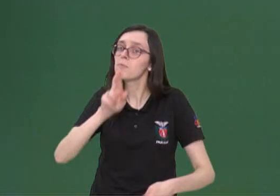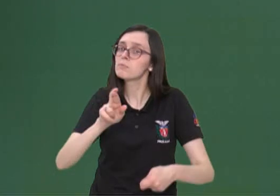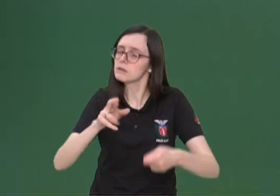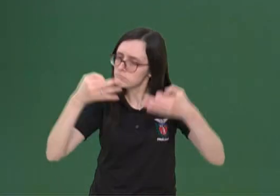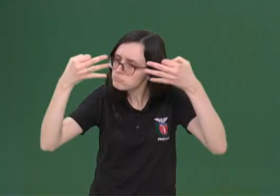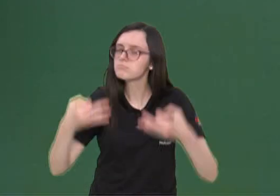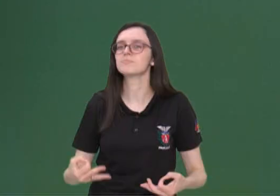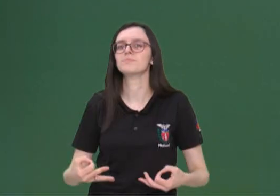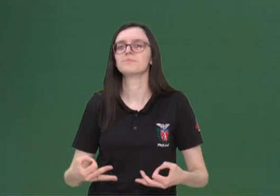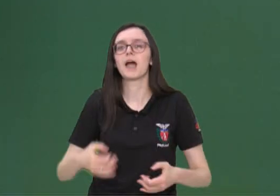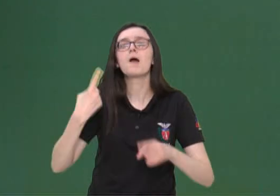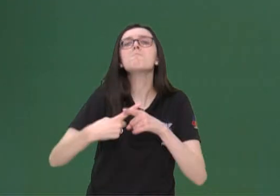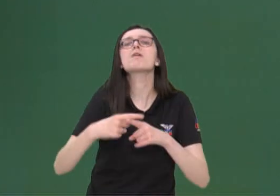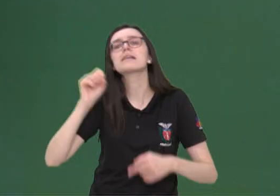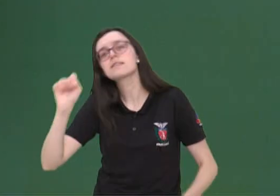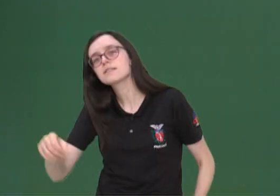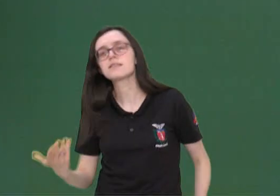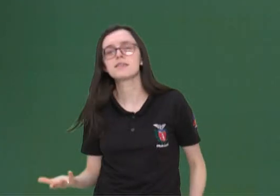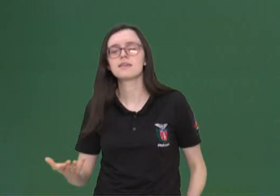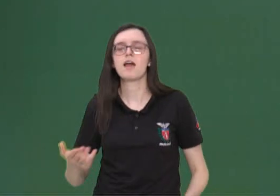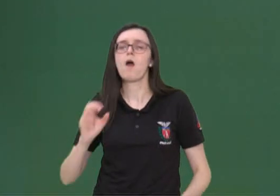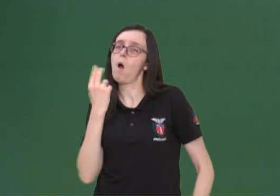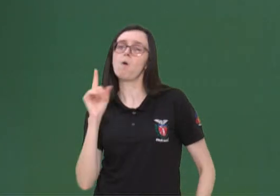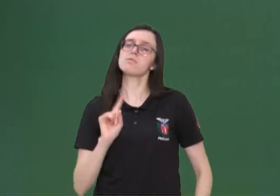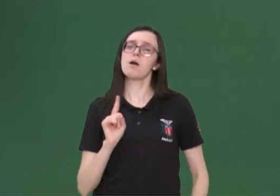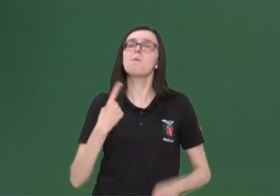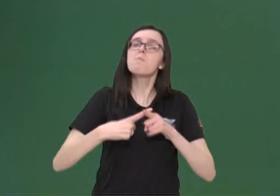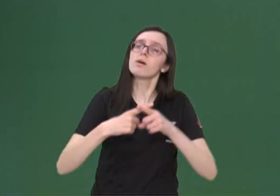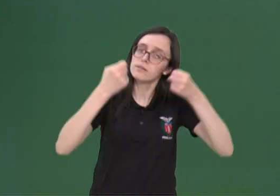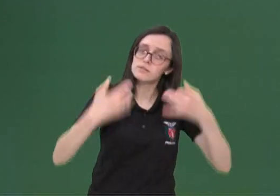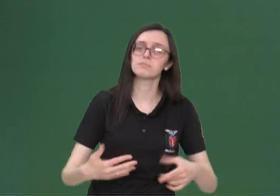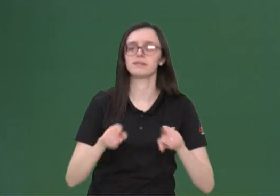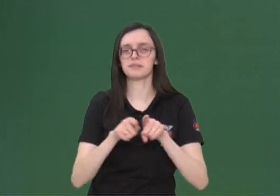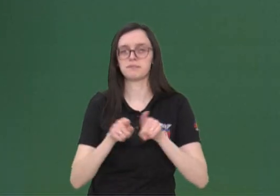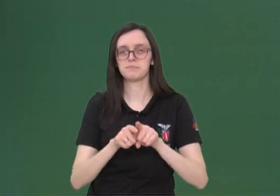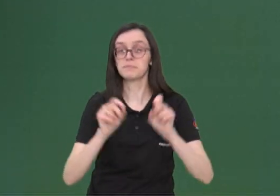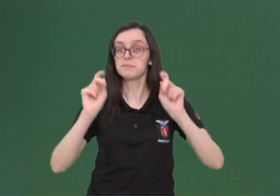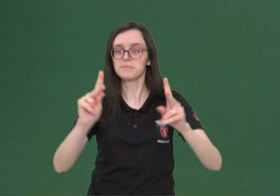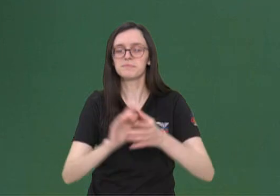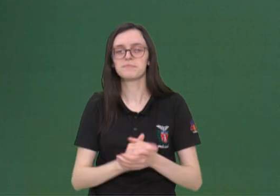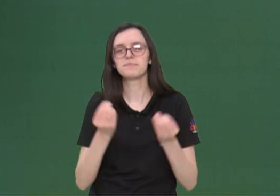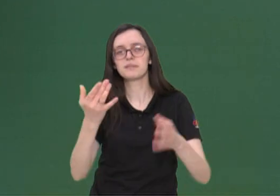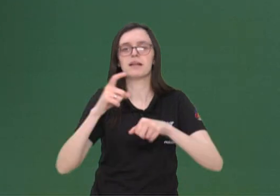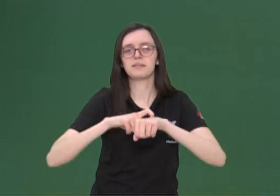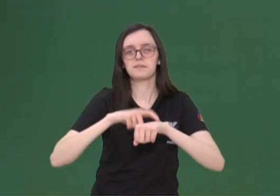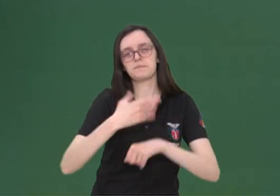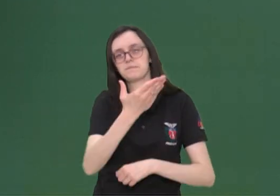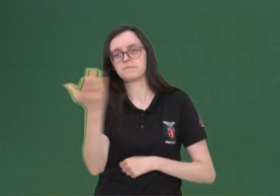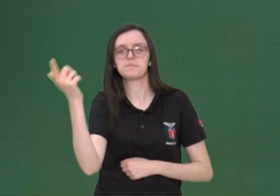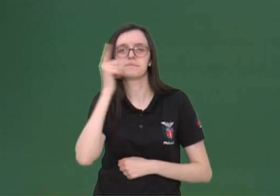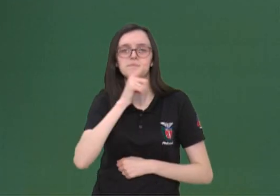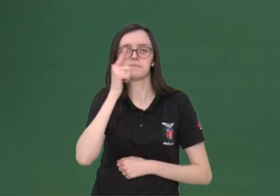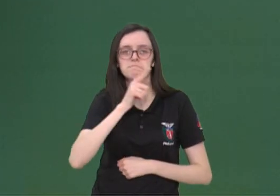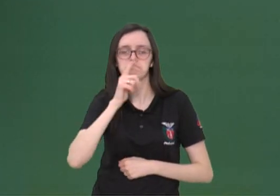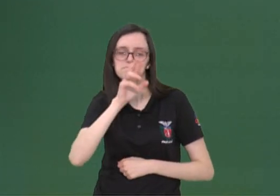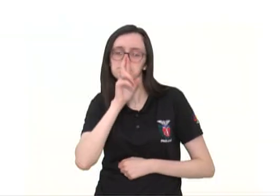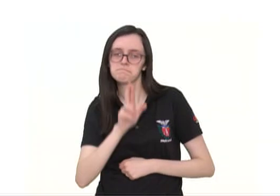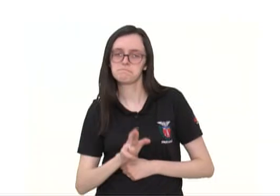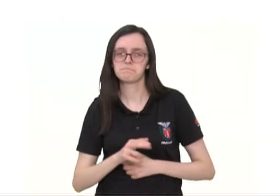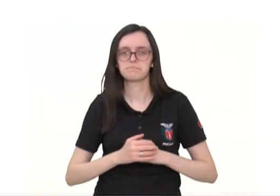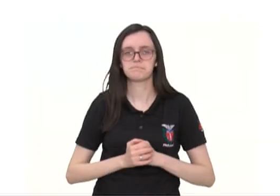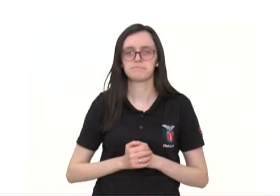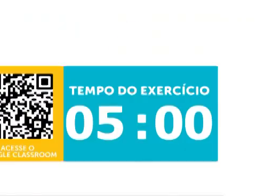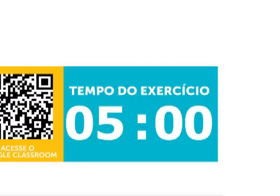lá, por quê, sim, por quê, ou não e por quê, tá? Então, um tempinho aqui para que vocês